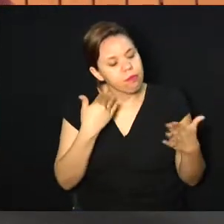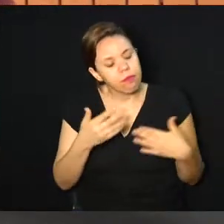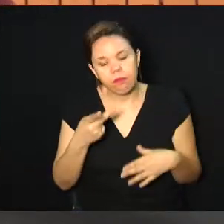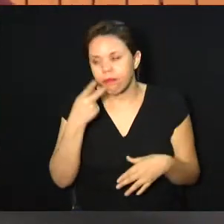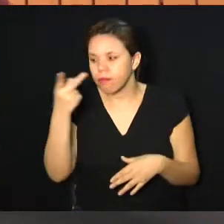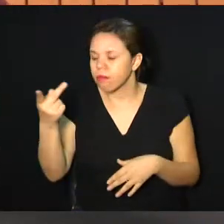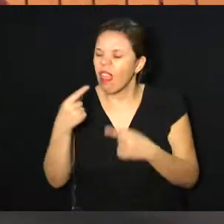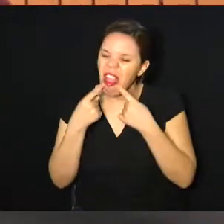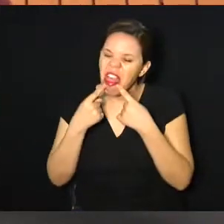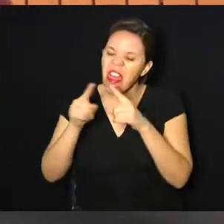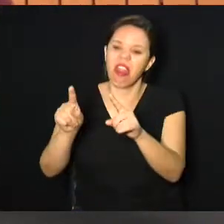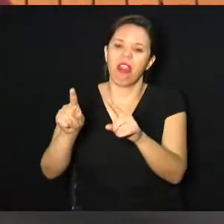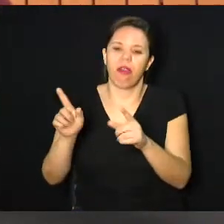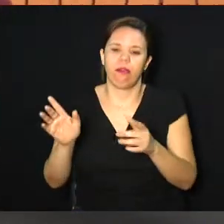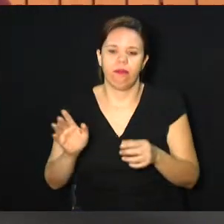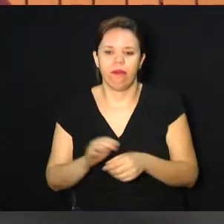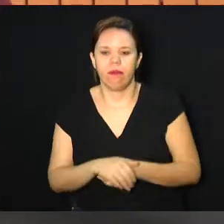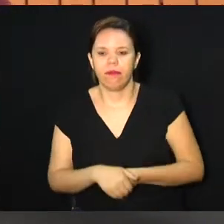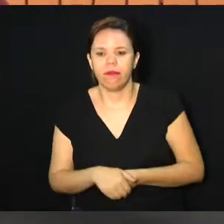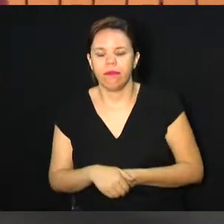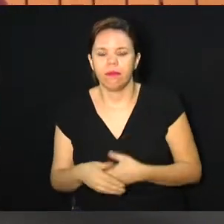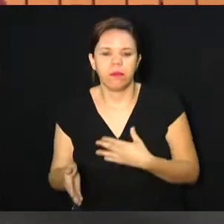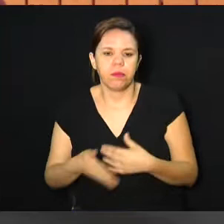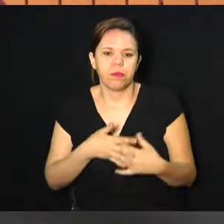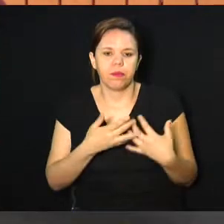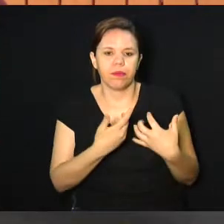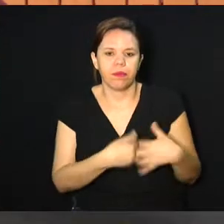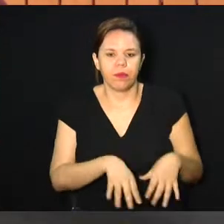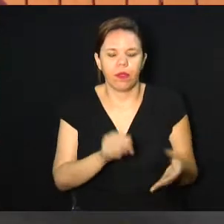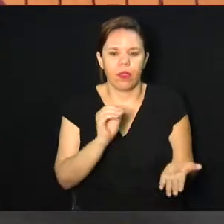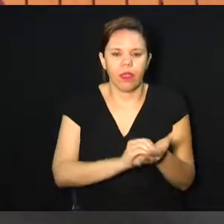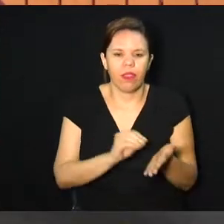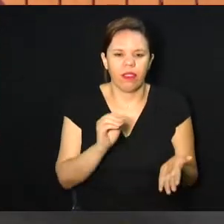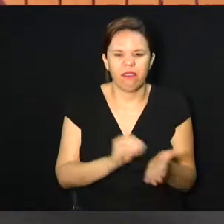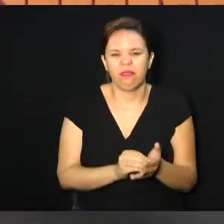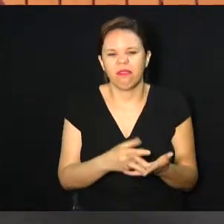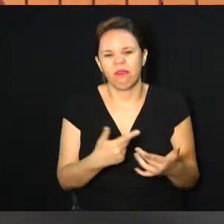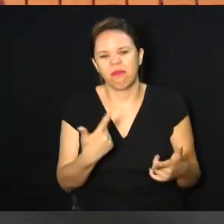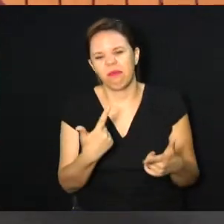alguma coisa para reclamar, seja a regularidade, seja o estado dos ônibus,